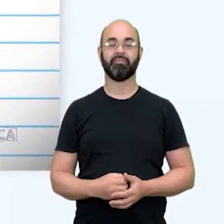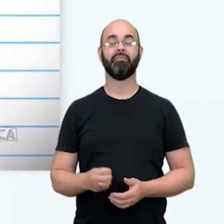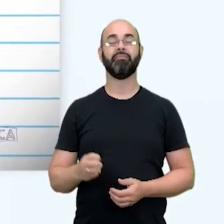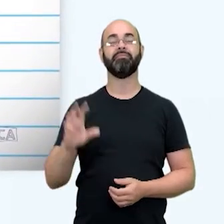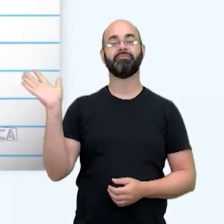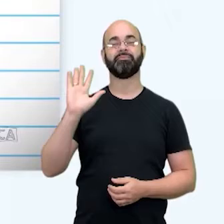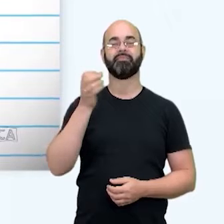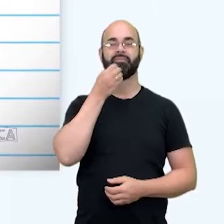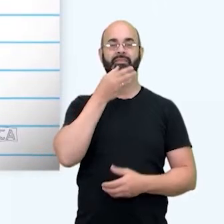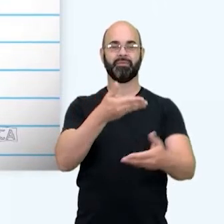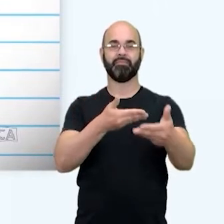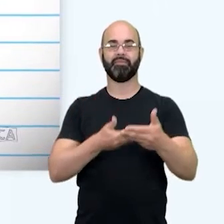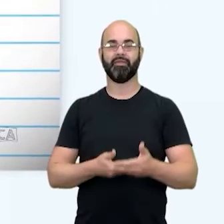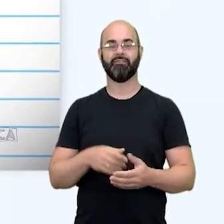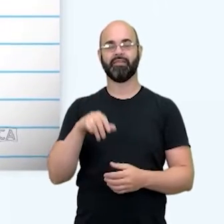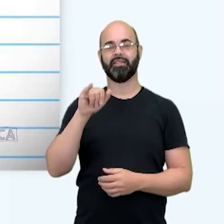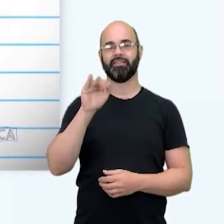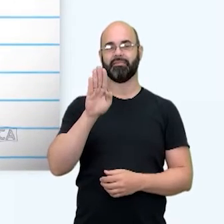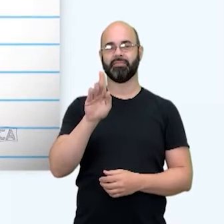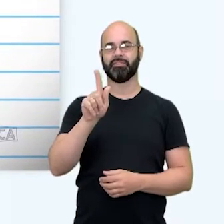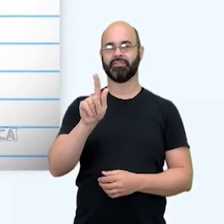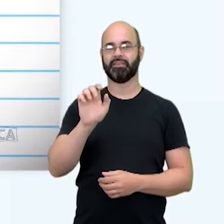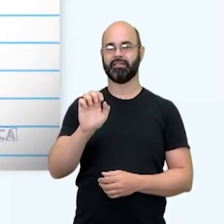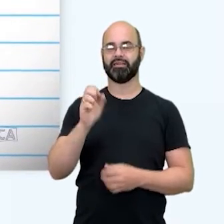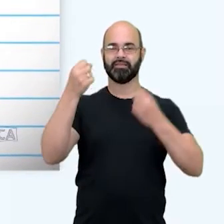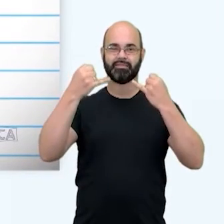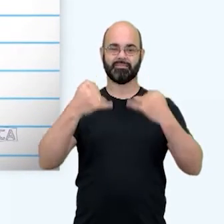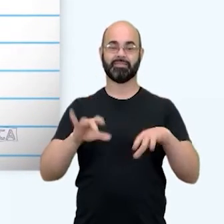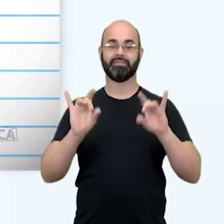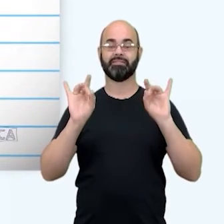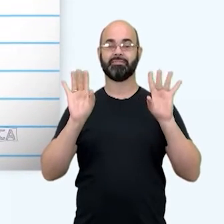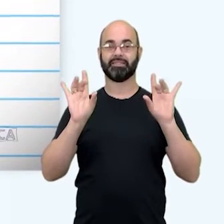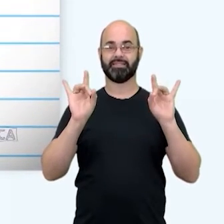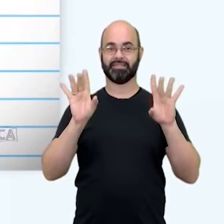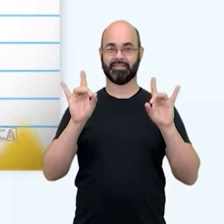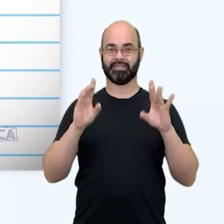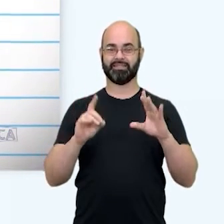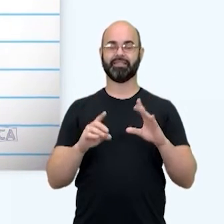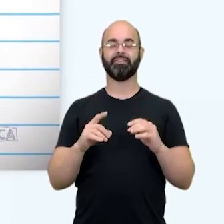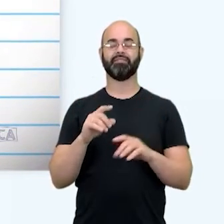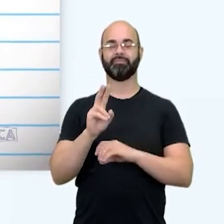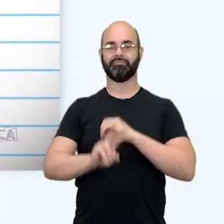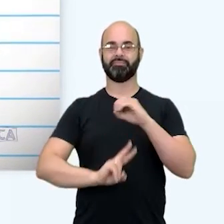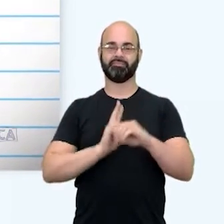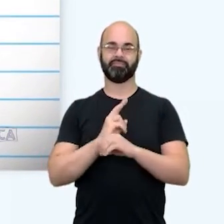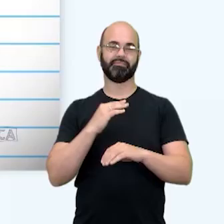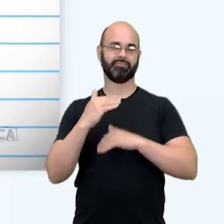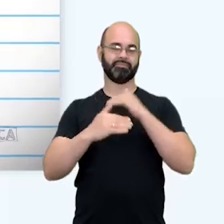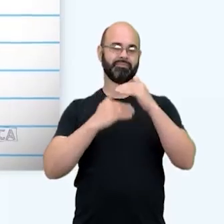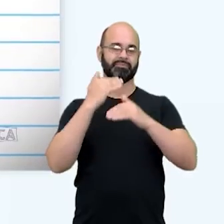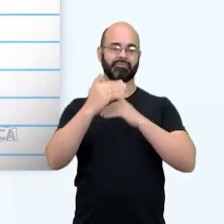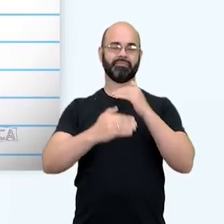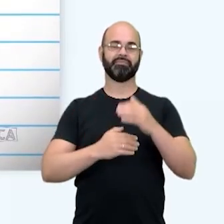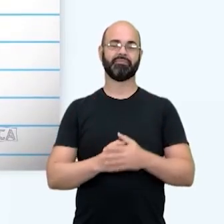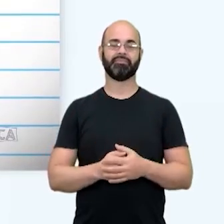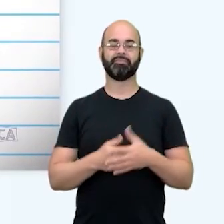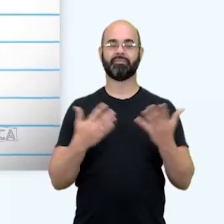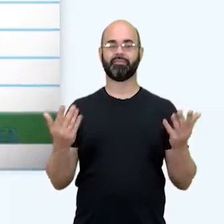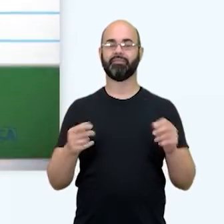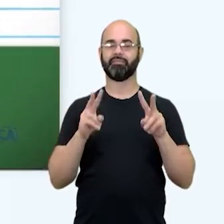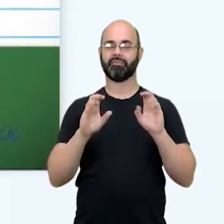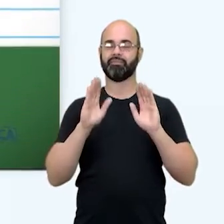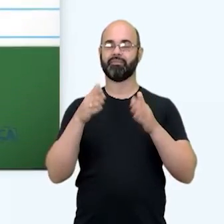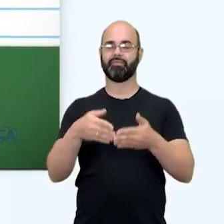Olá, sejam bem-vindos a mais um IBGE Explica especial sobre os Objetivos de Desenvolvimento Sustentável. Chegou a vez de falarmos sobre o